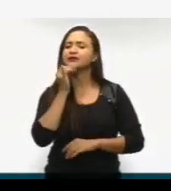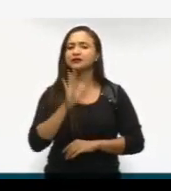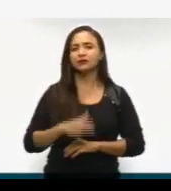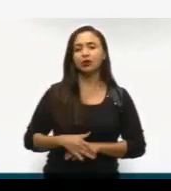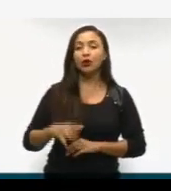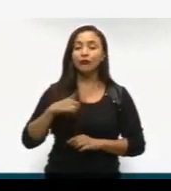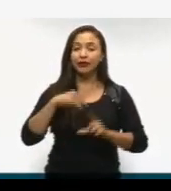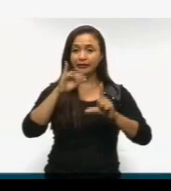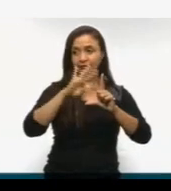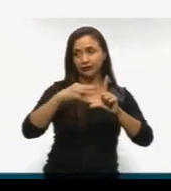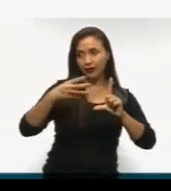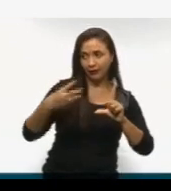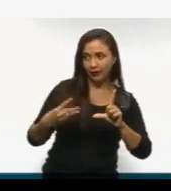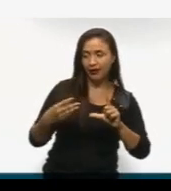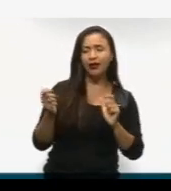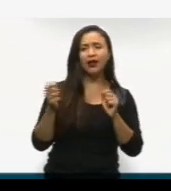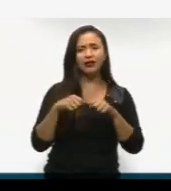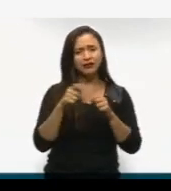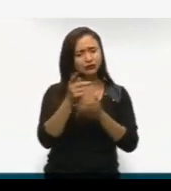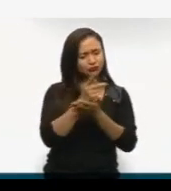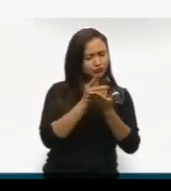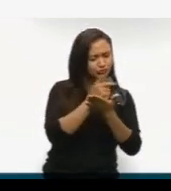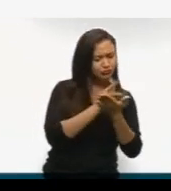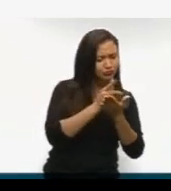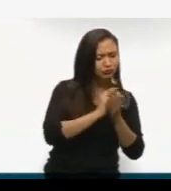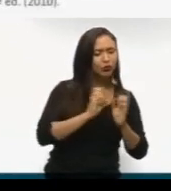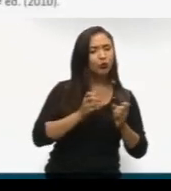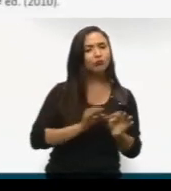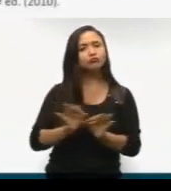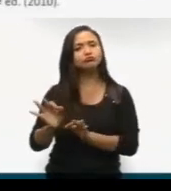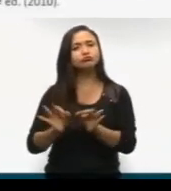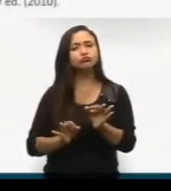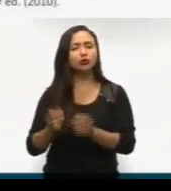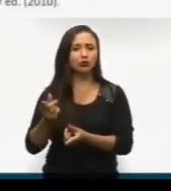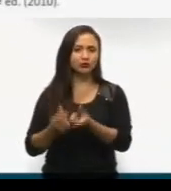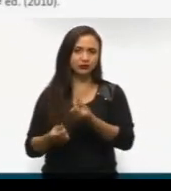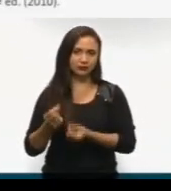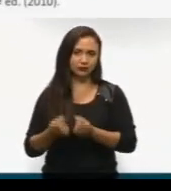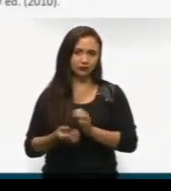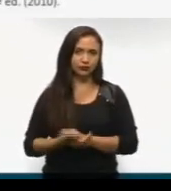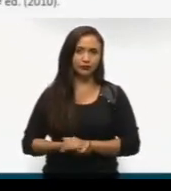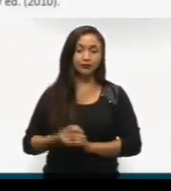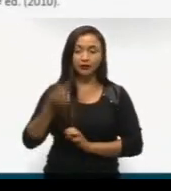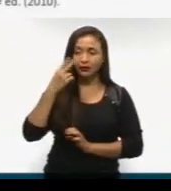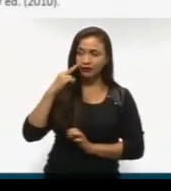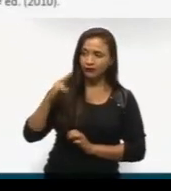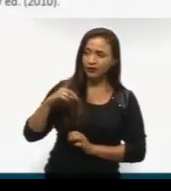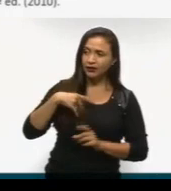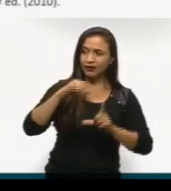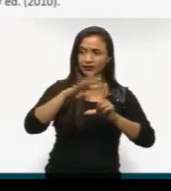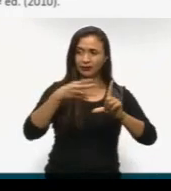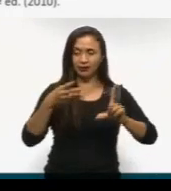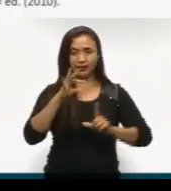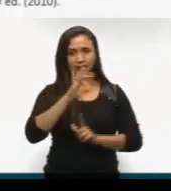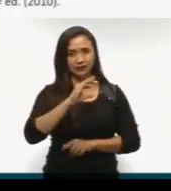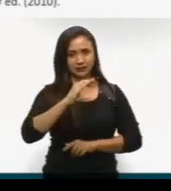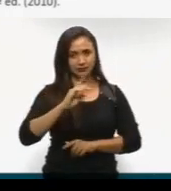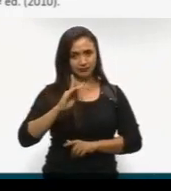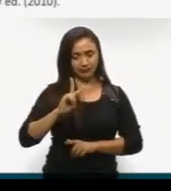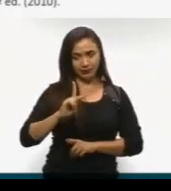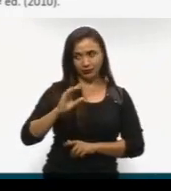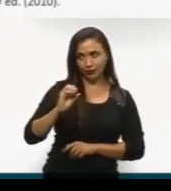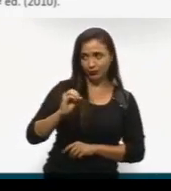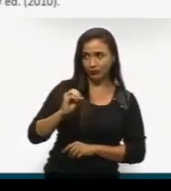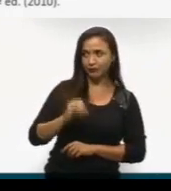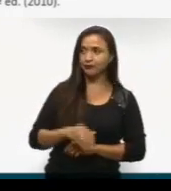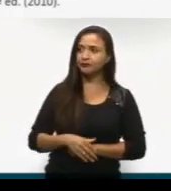existem tabelas, né, que pode ser consultada, a elaboração de uma planilha de orçamento. Então, a gente vê aqui uma tabela da TCPO, por